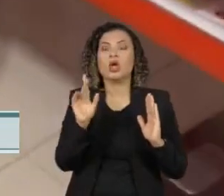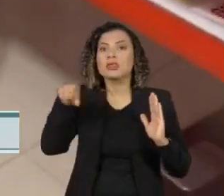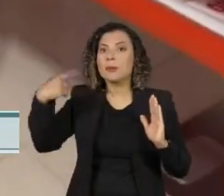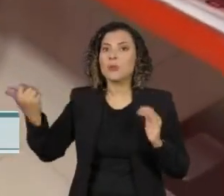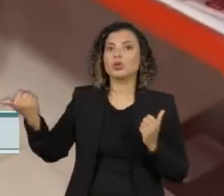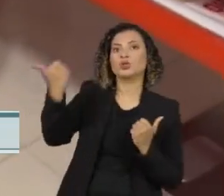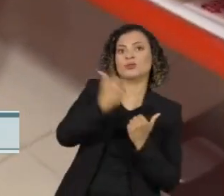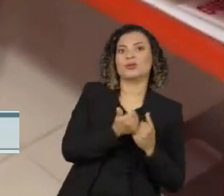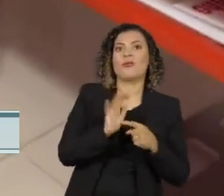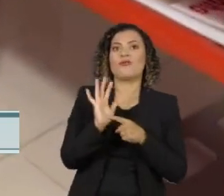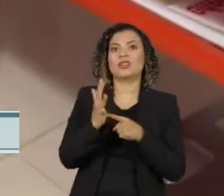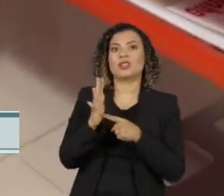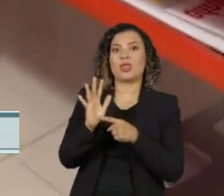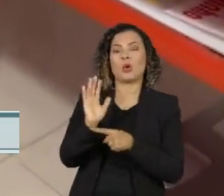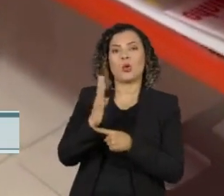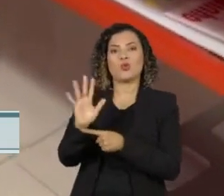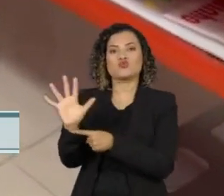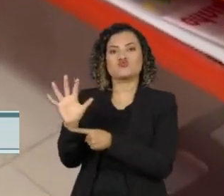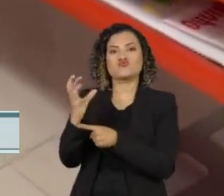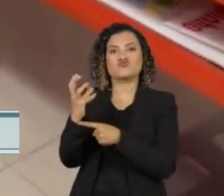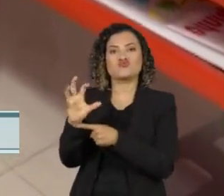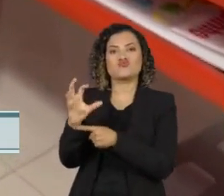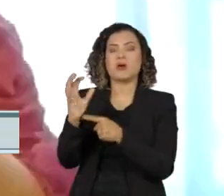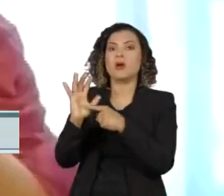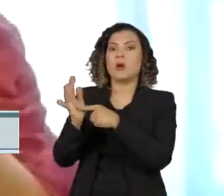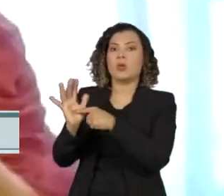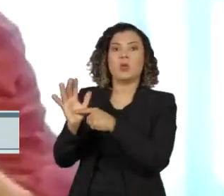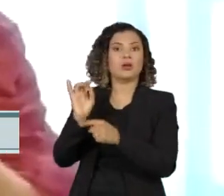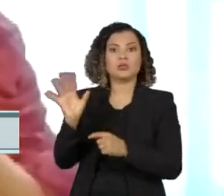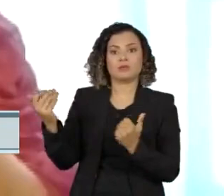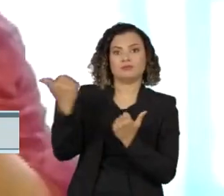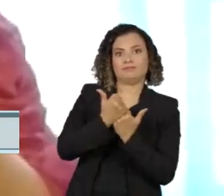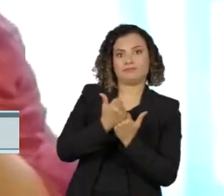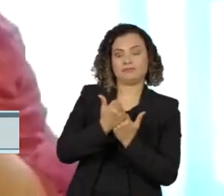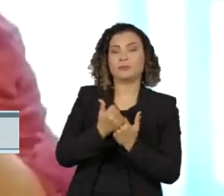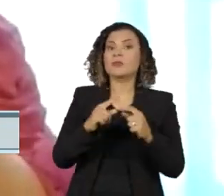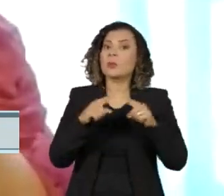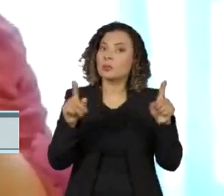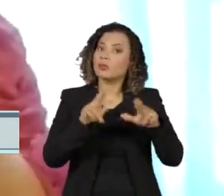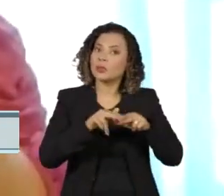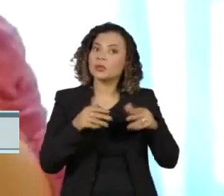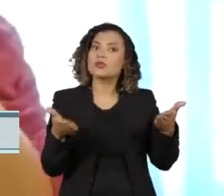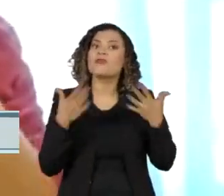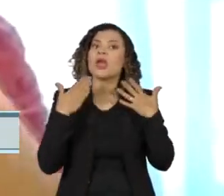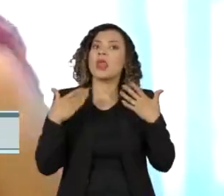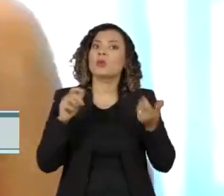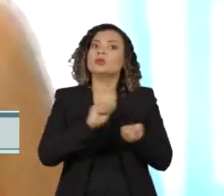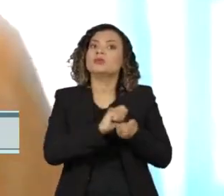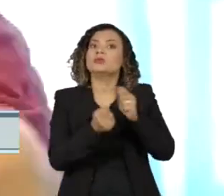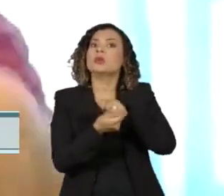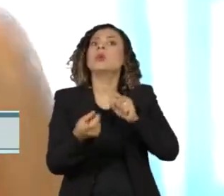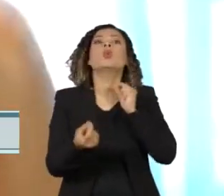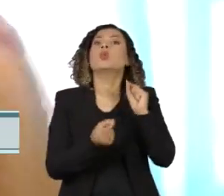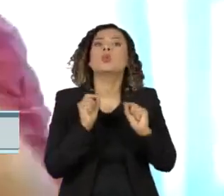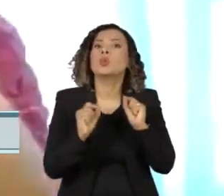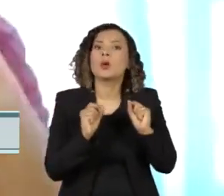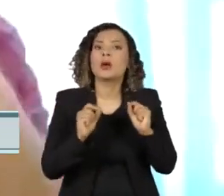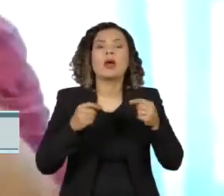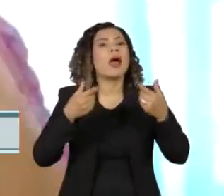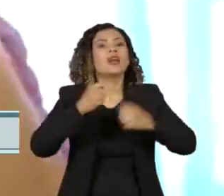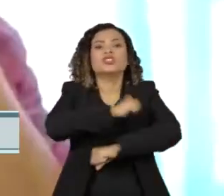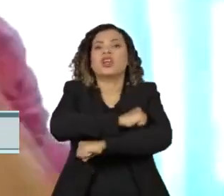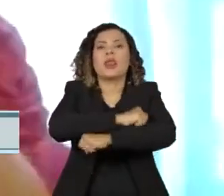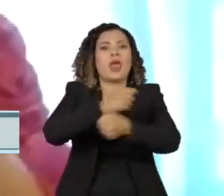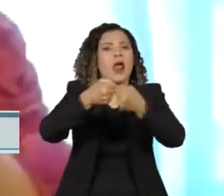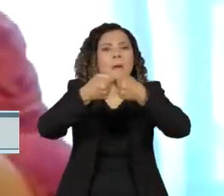depois disso, usar um ventilador para manter a temperatura. Uma outra dica legal no verão também é a gente manter assim, os ambientes bem